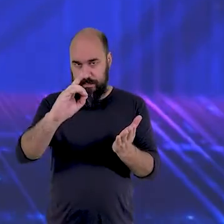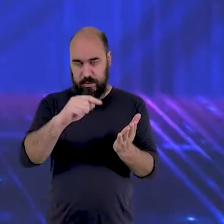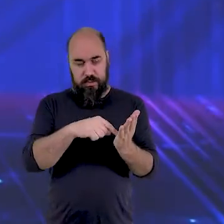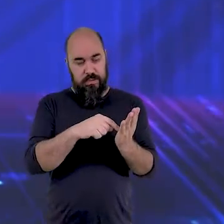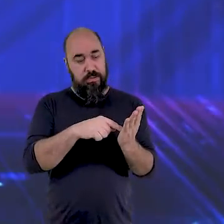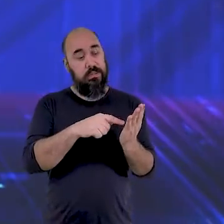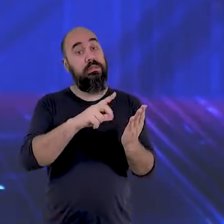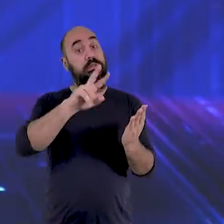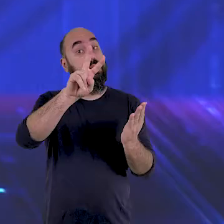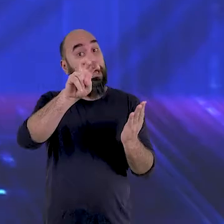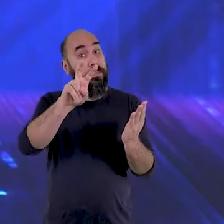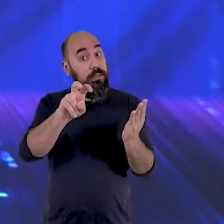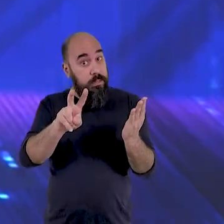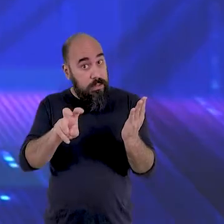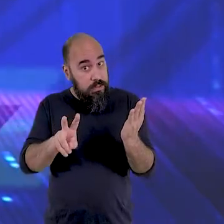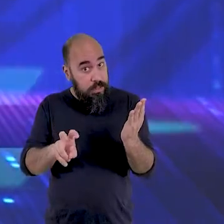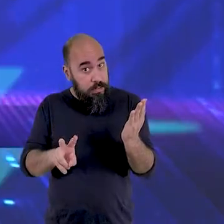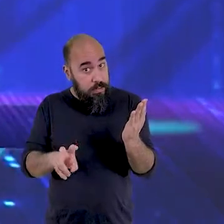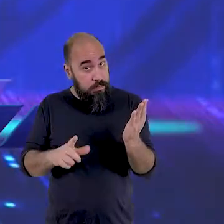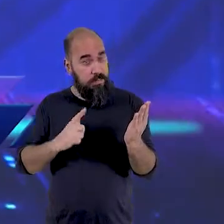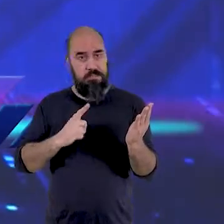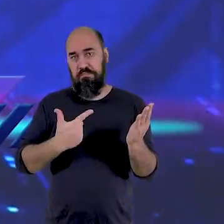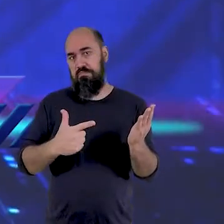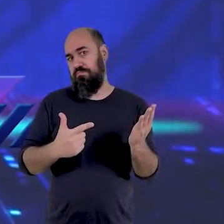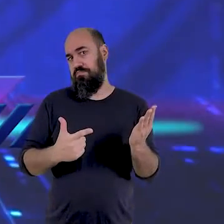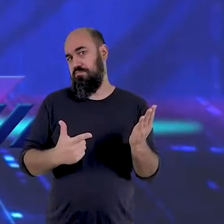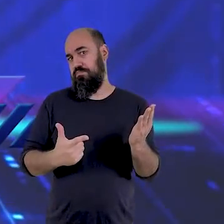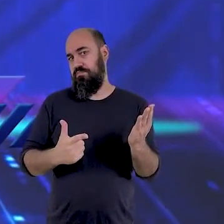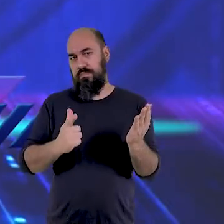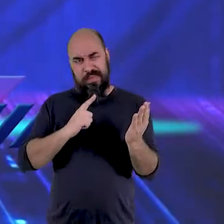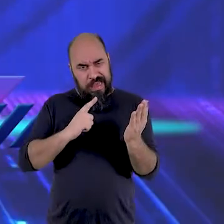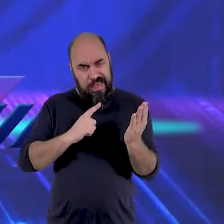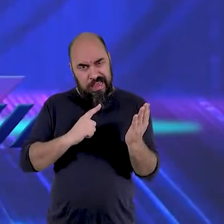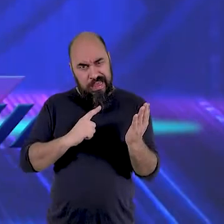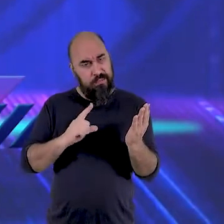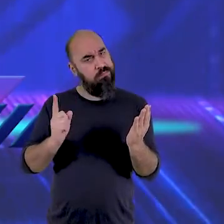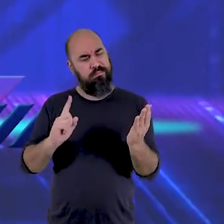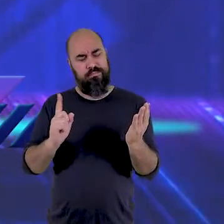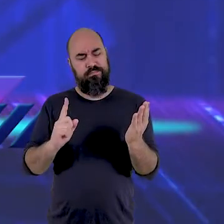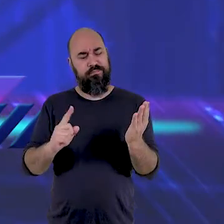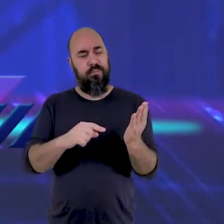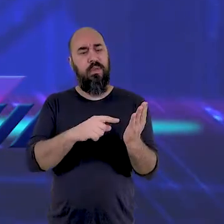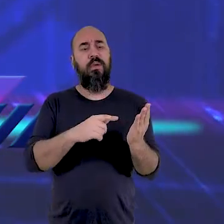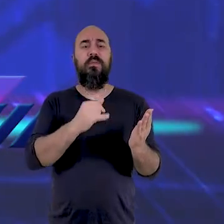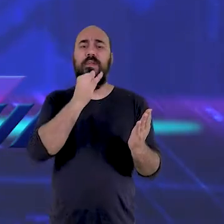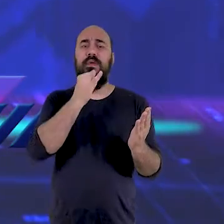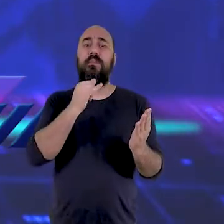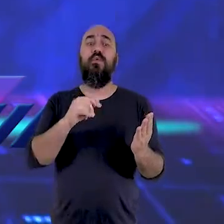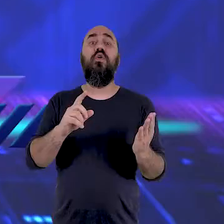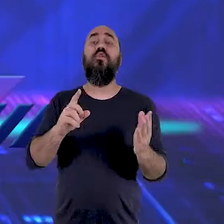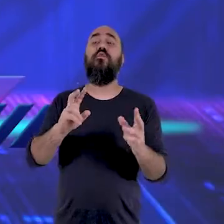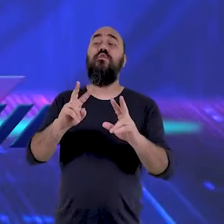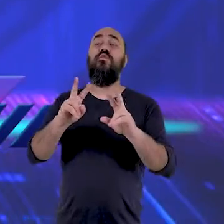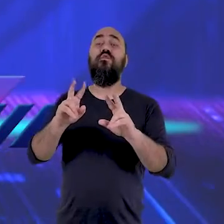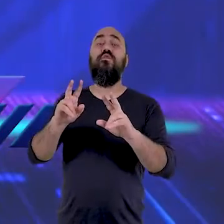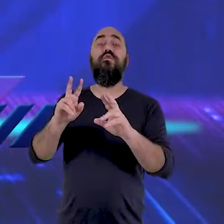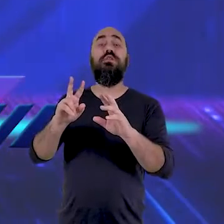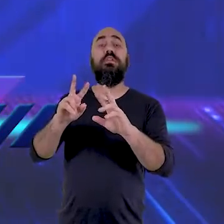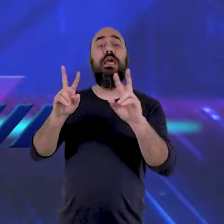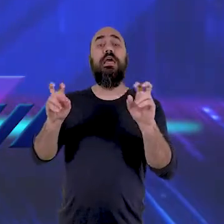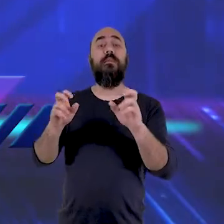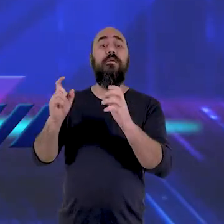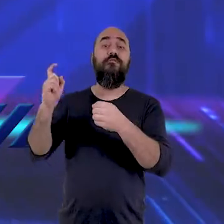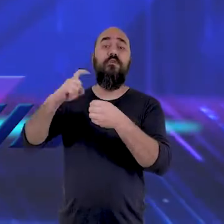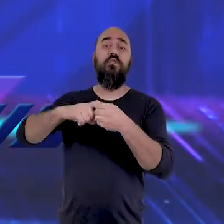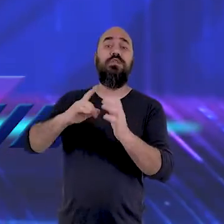ordem temática, ou seja, você não vai no índice da Bíblia e pesquisa assim, por exemplo, volta de Jesus, e estão todos os